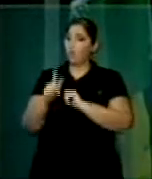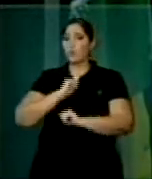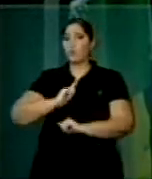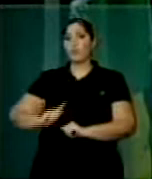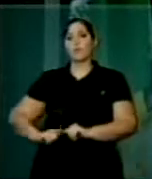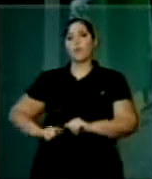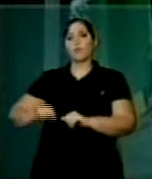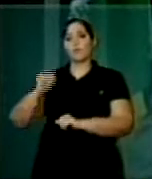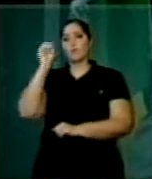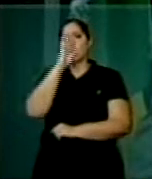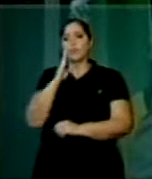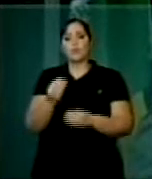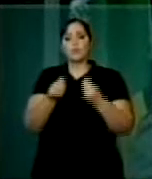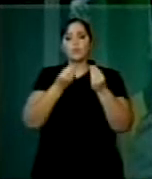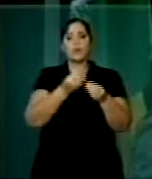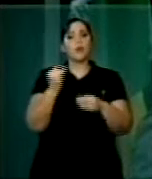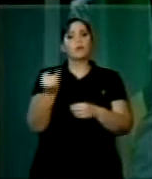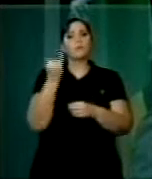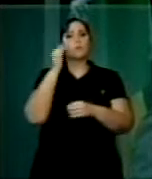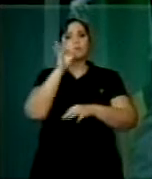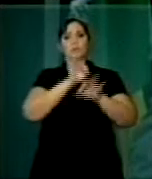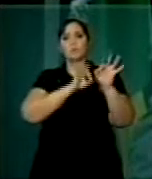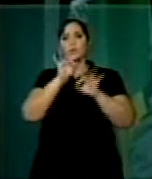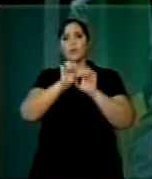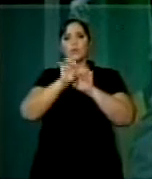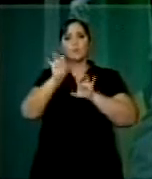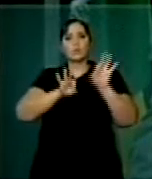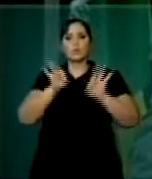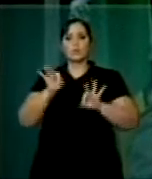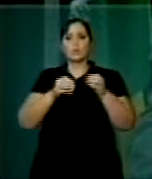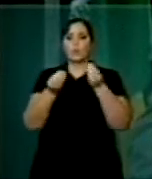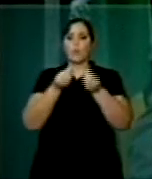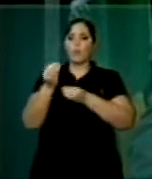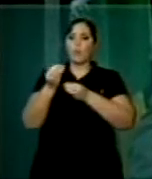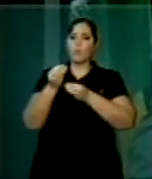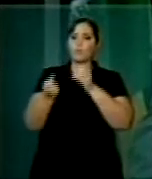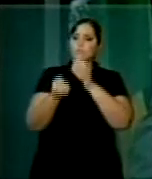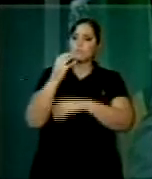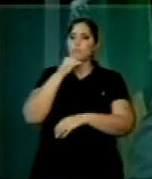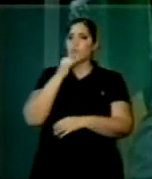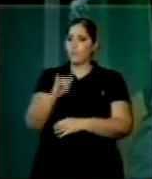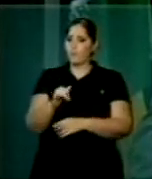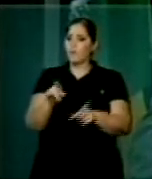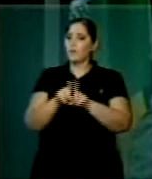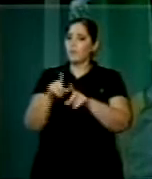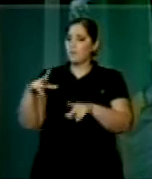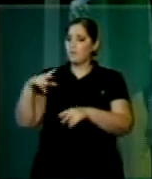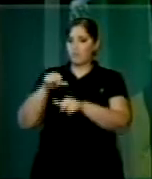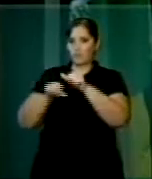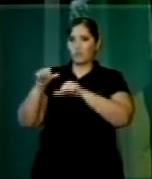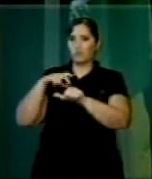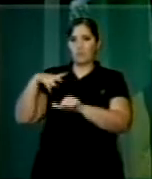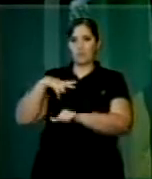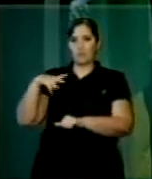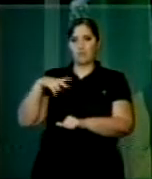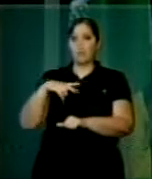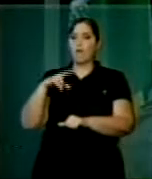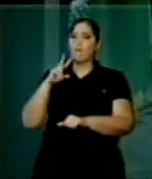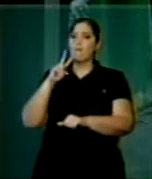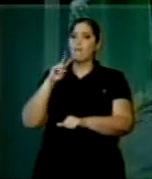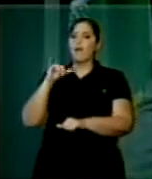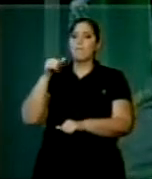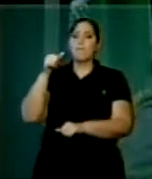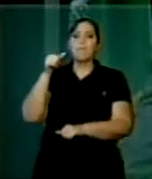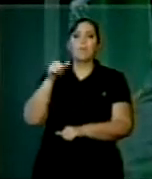brasileiro, essa importante estrutura de geração de energia. E a privatização, sem sombra de dúvida, traria ainda maiores